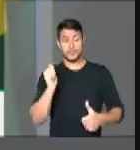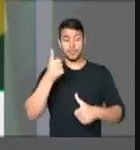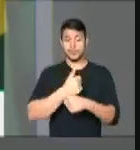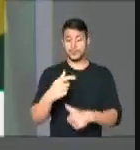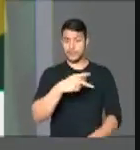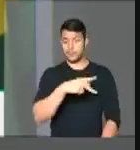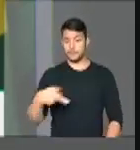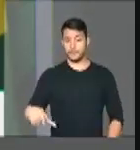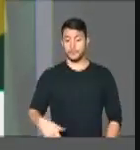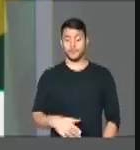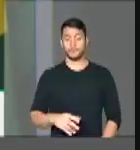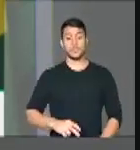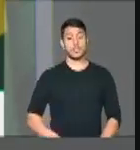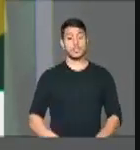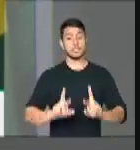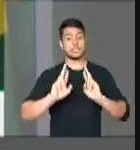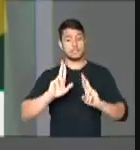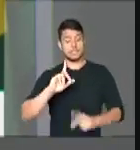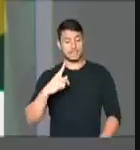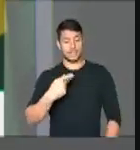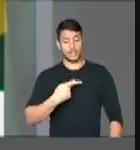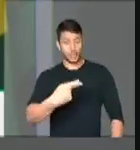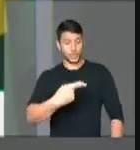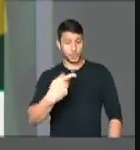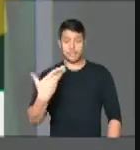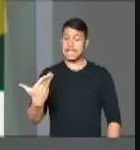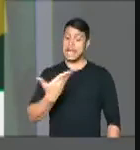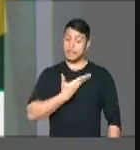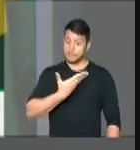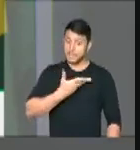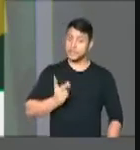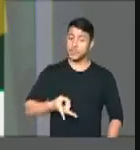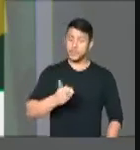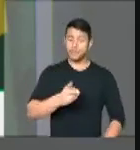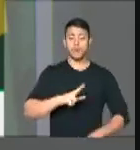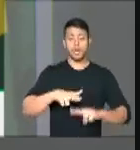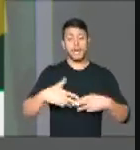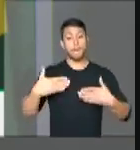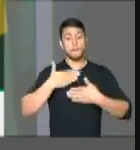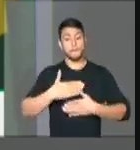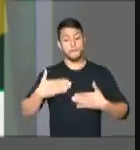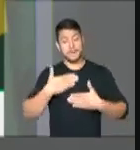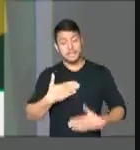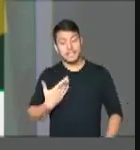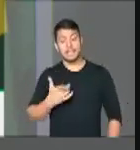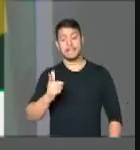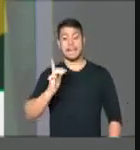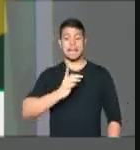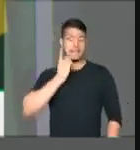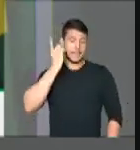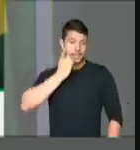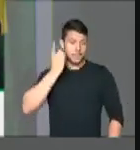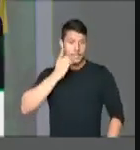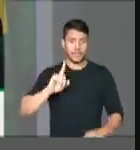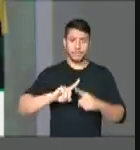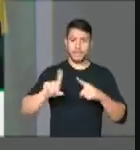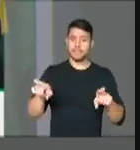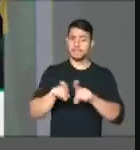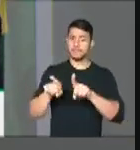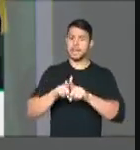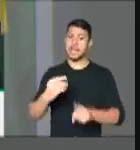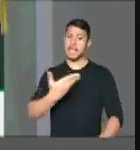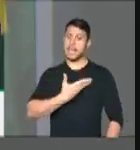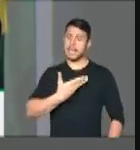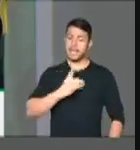sessão. E espero que essa amizade continue, porque não só é um prazer vê-lo como deputado, mas também vê-lo como amigo, que eu desfruto da companhia, a gente